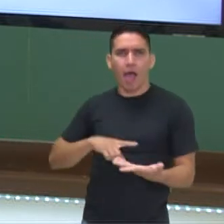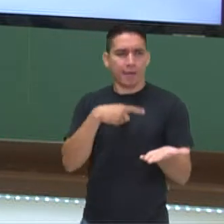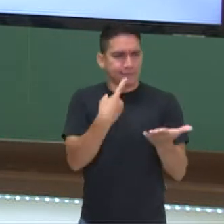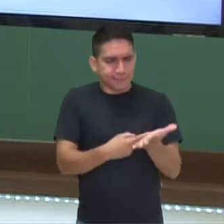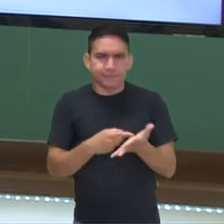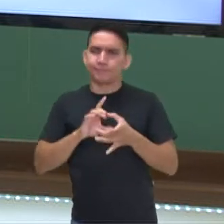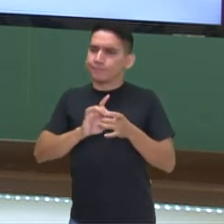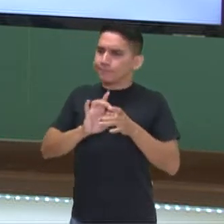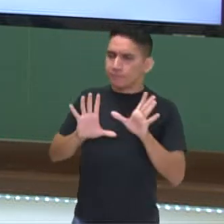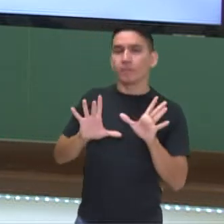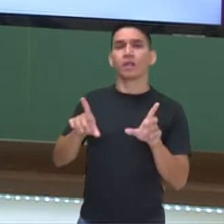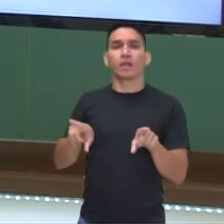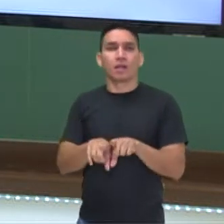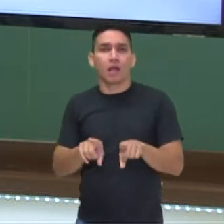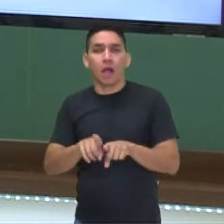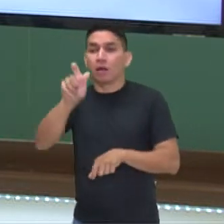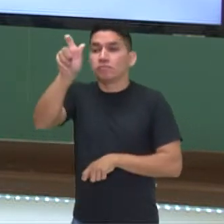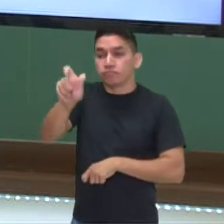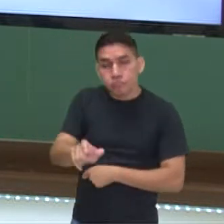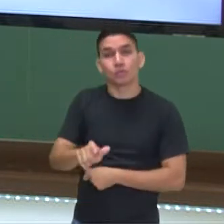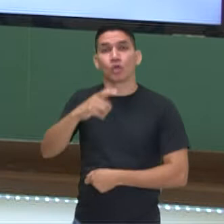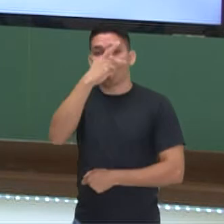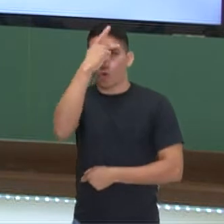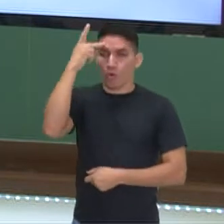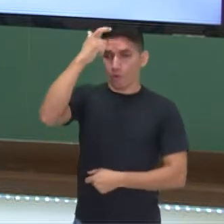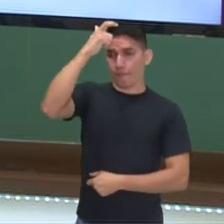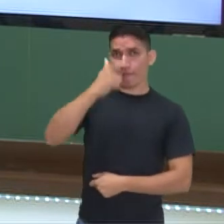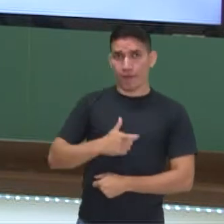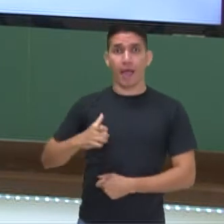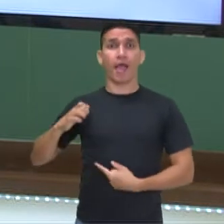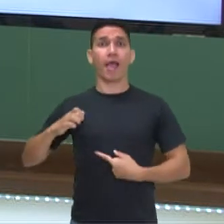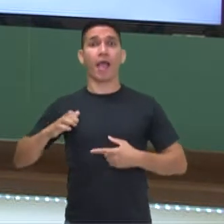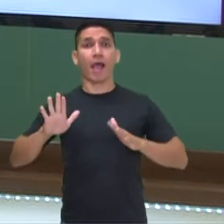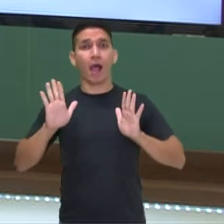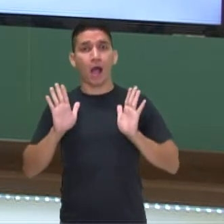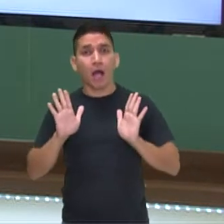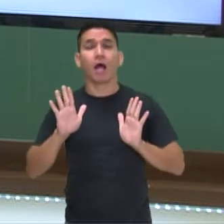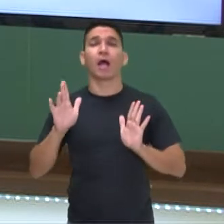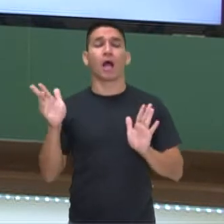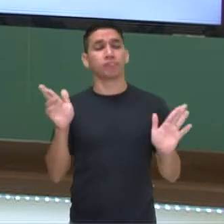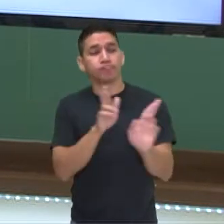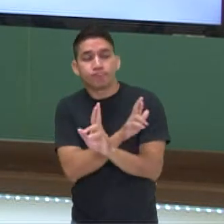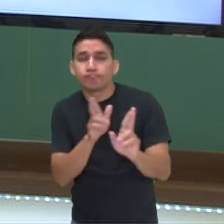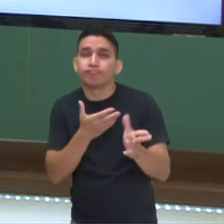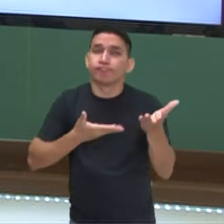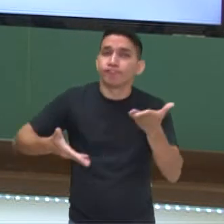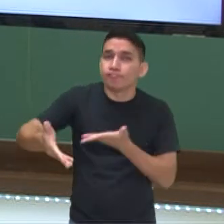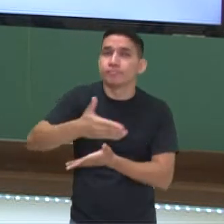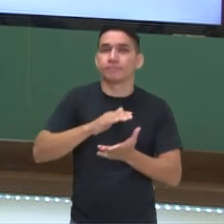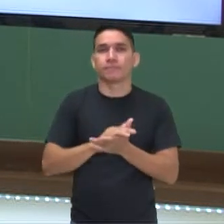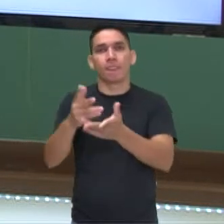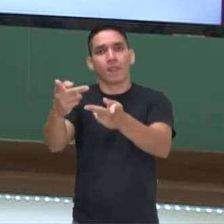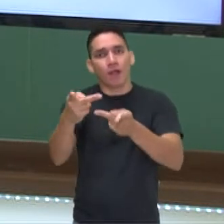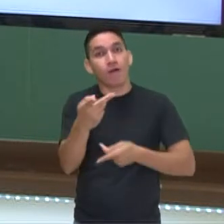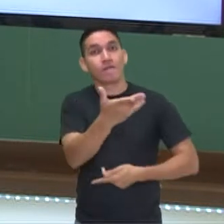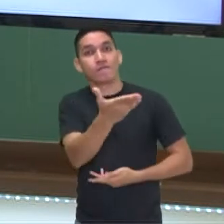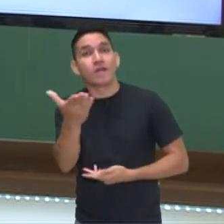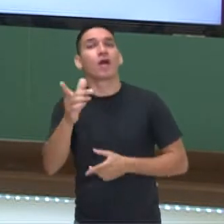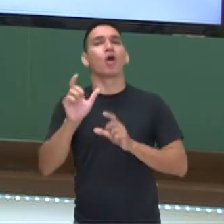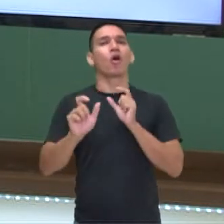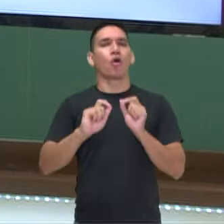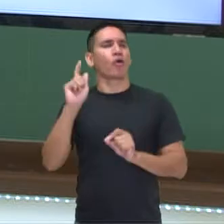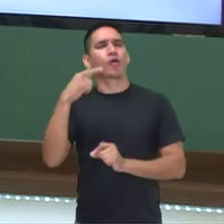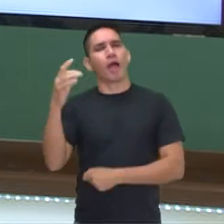sobre liberdade, em sermos pessoas éticas nas nossas relações, E convido vocês a